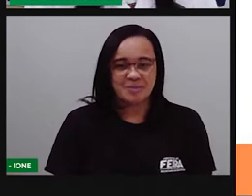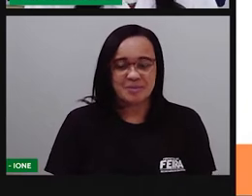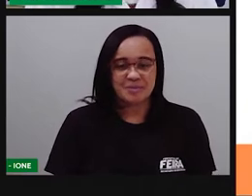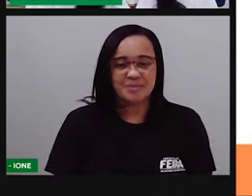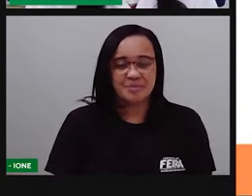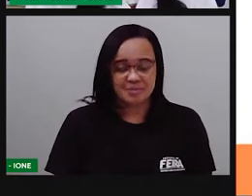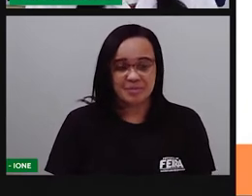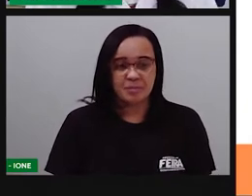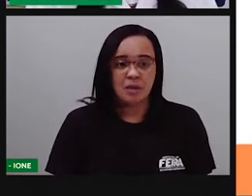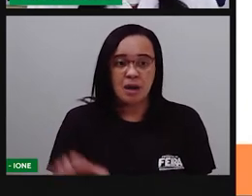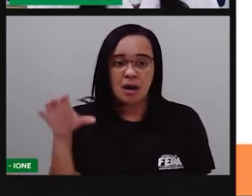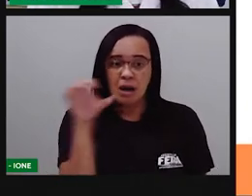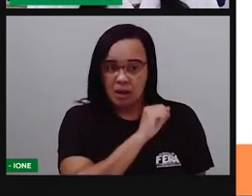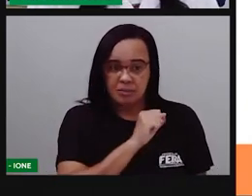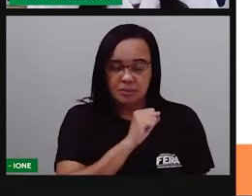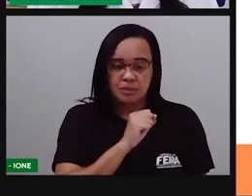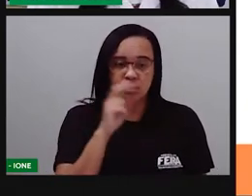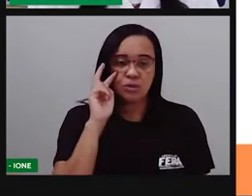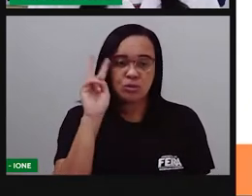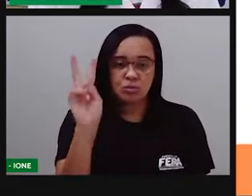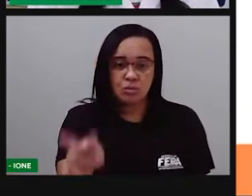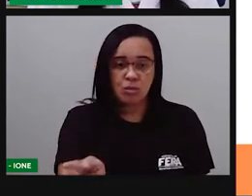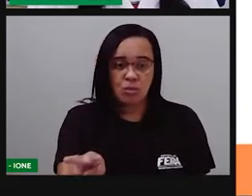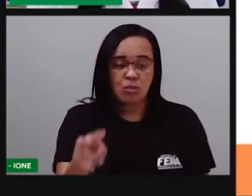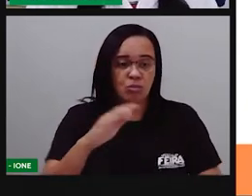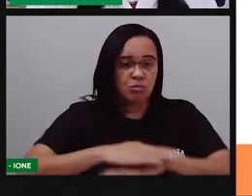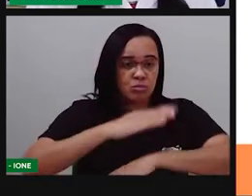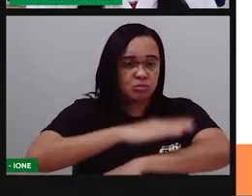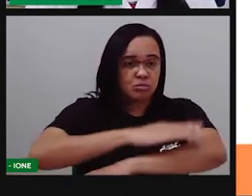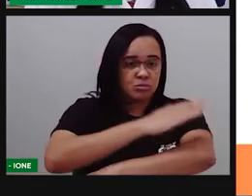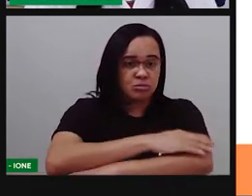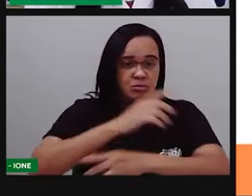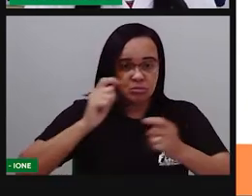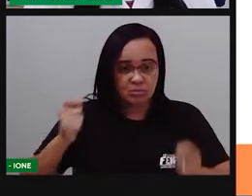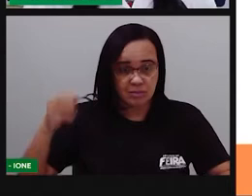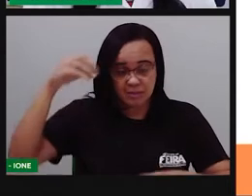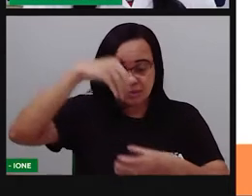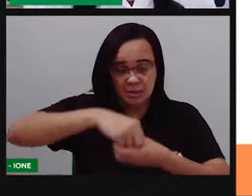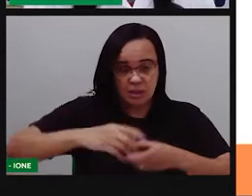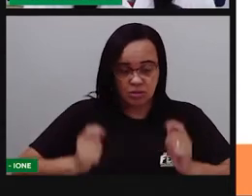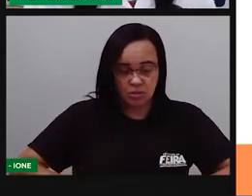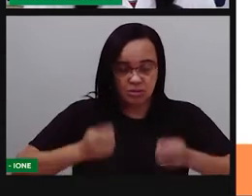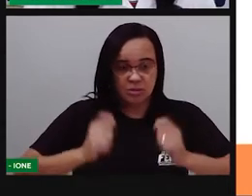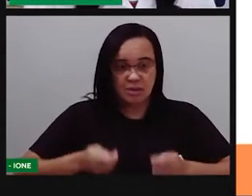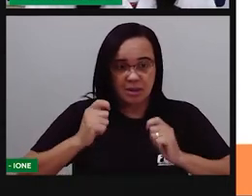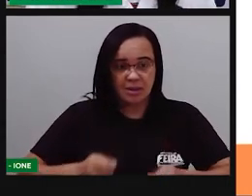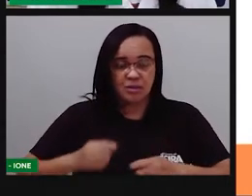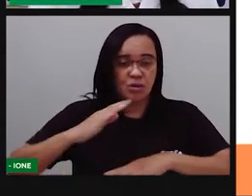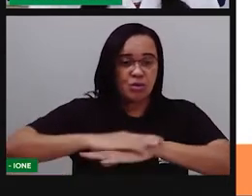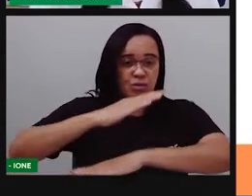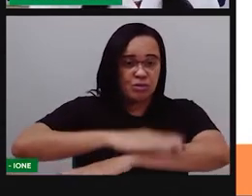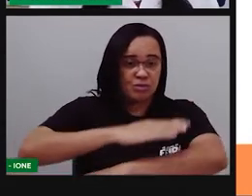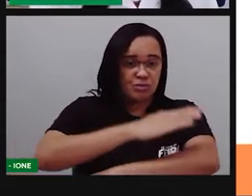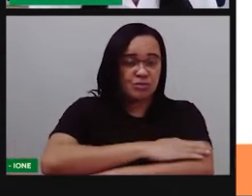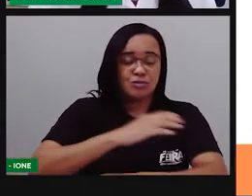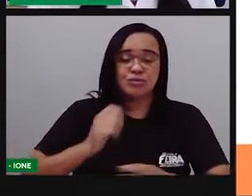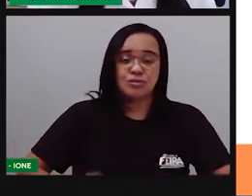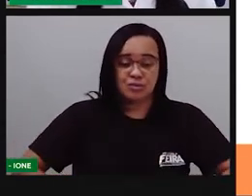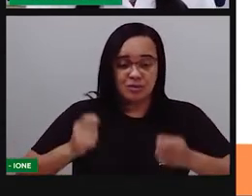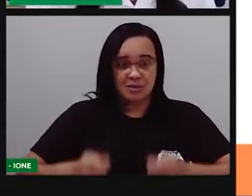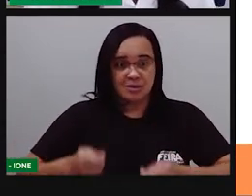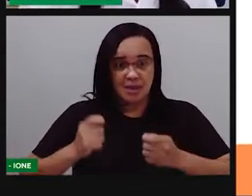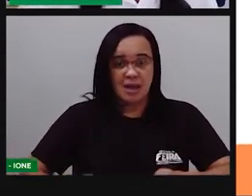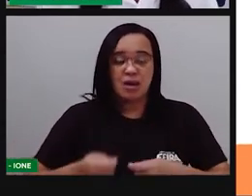e vamos ver rápido agora e olha o sapo dentro do saco o saco com o sapo dentro o